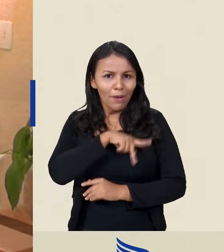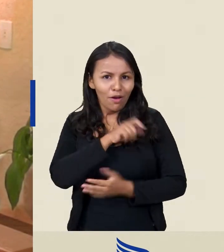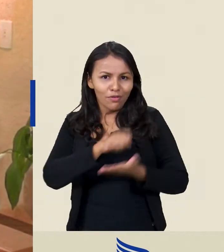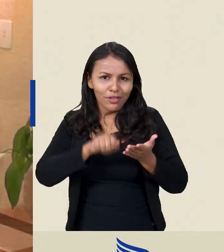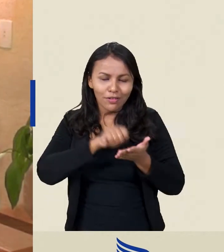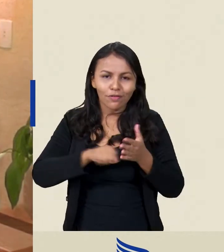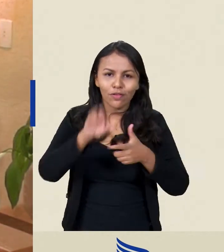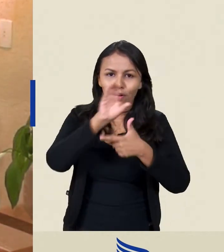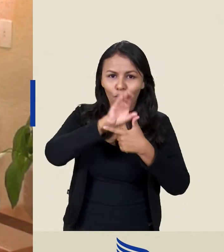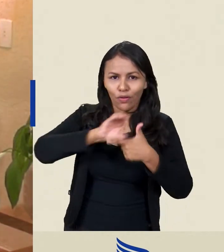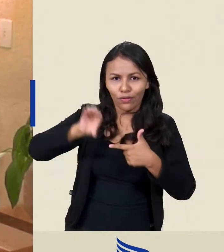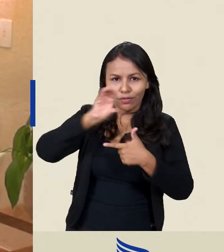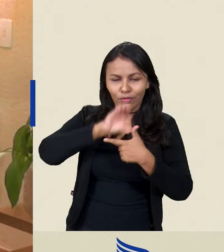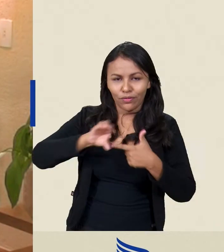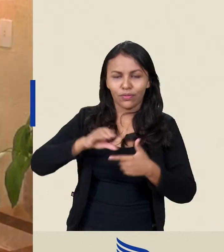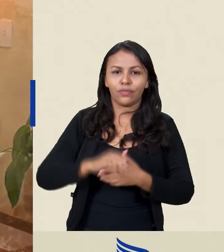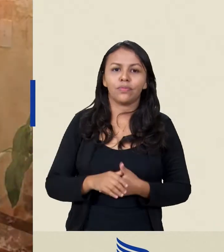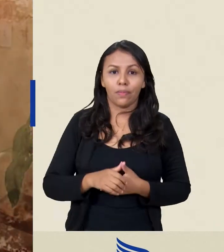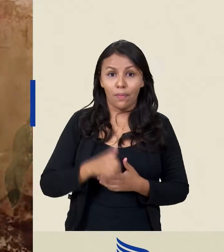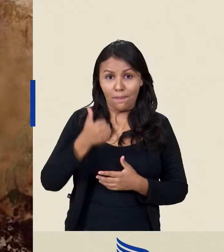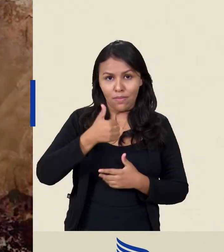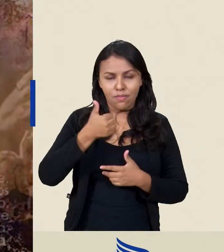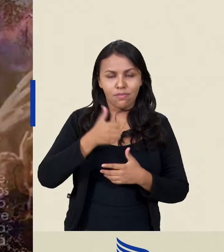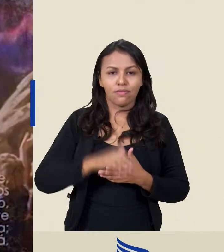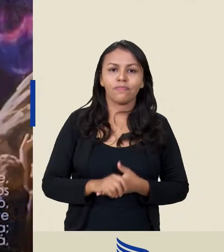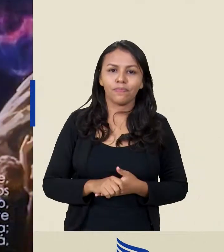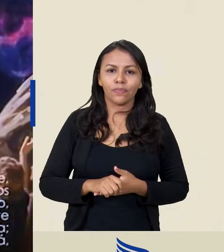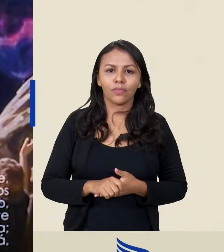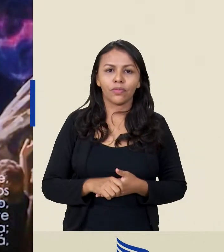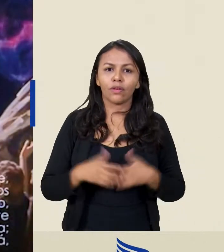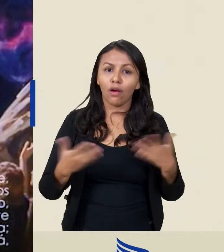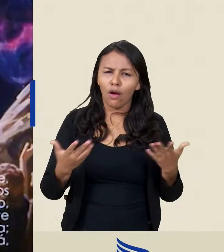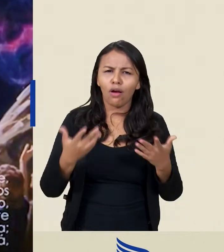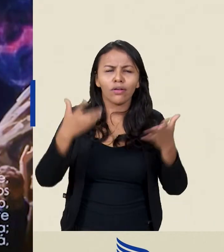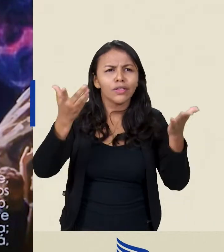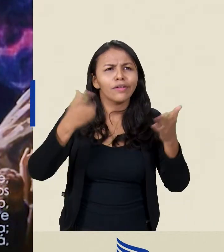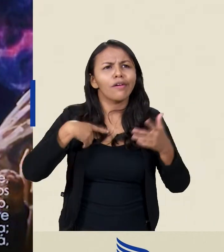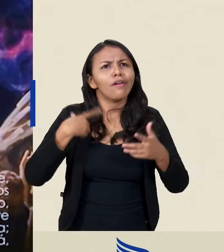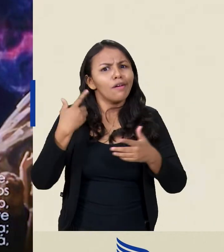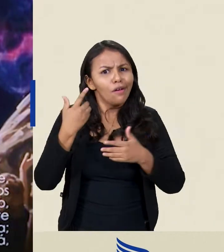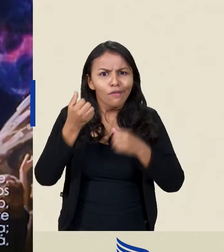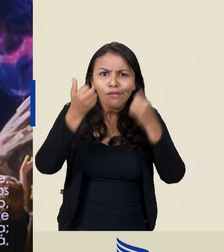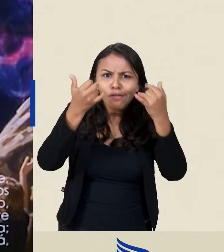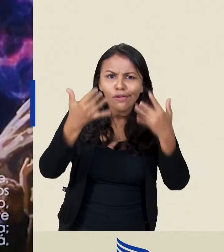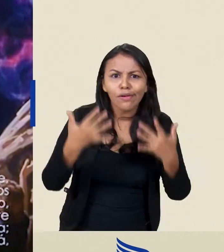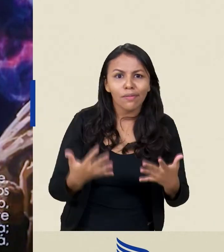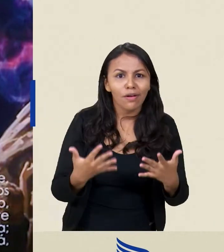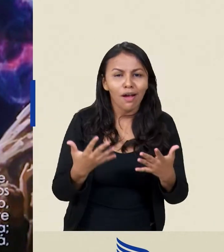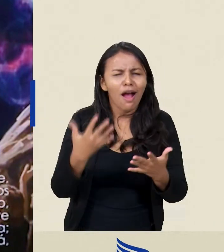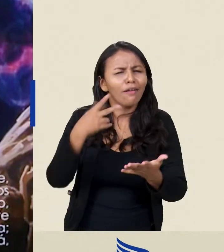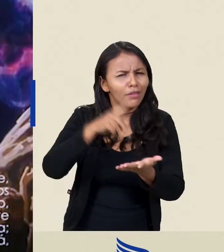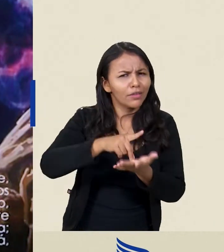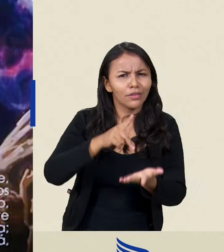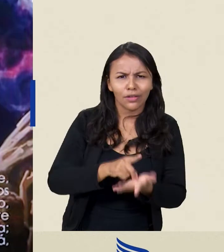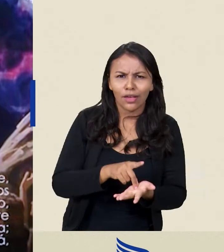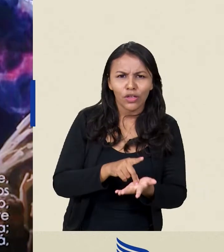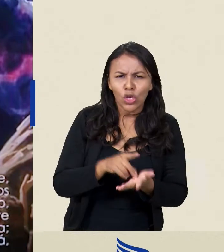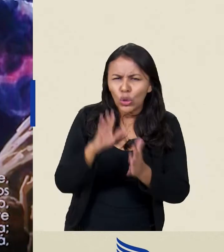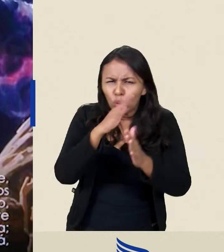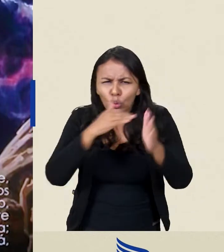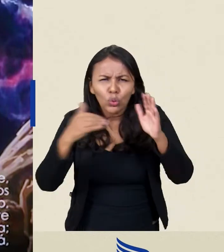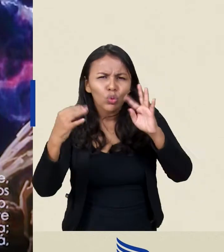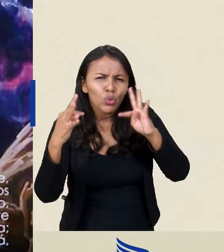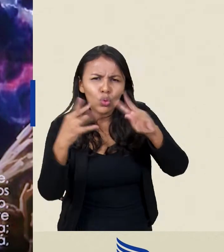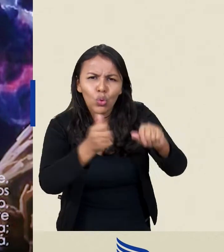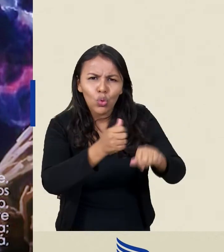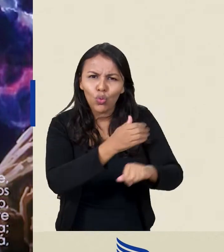aos Coríntios. Acompanhe a leitura. Eis aqui vos digo um mistério. Na verdade, nem todos dormiremos,